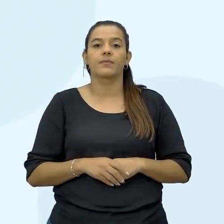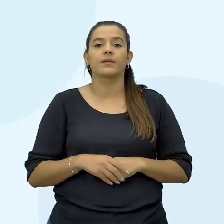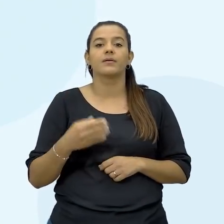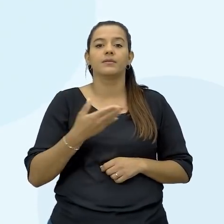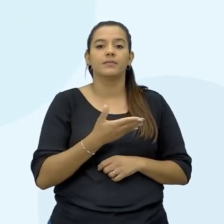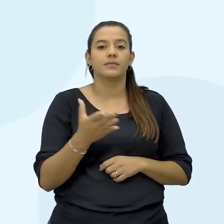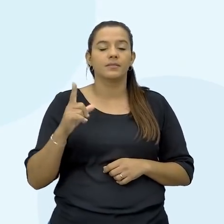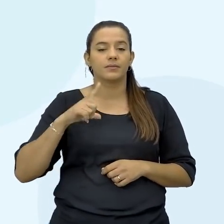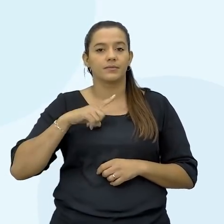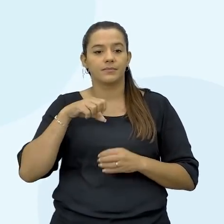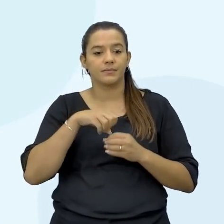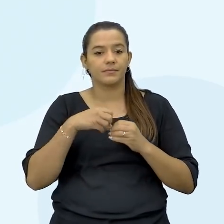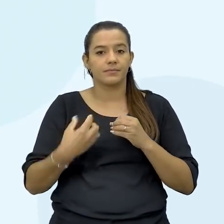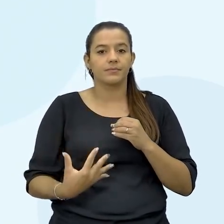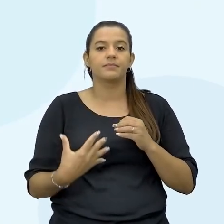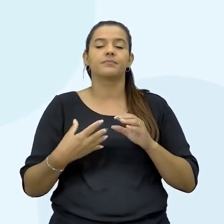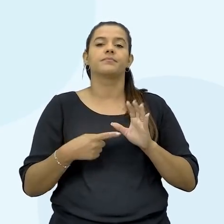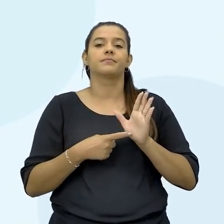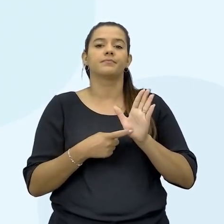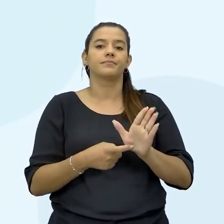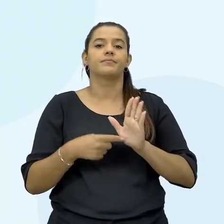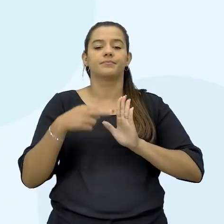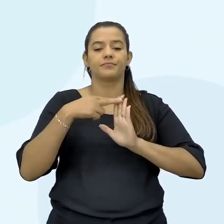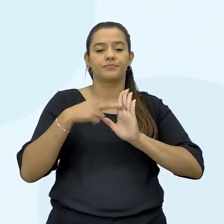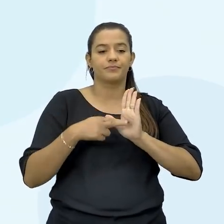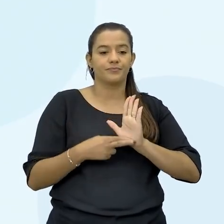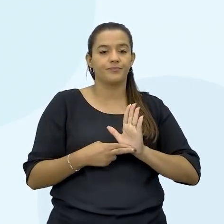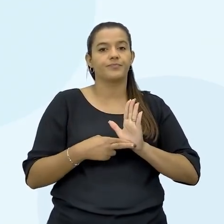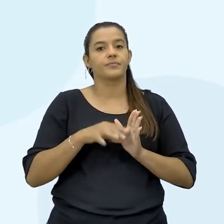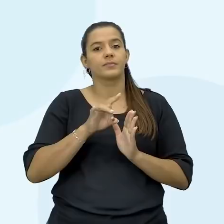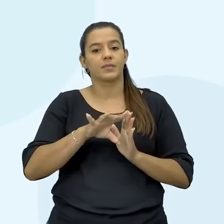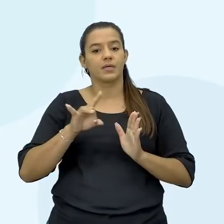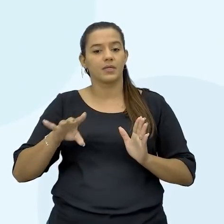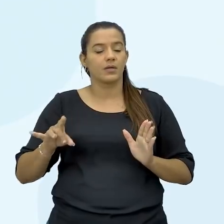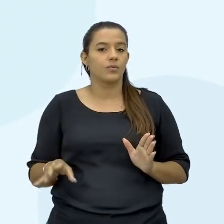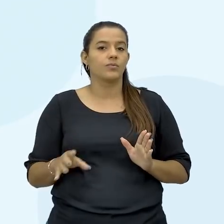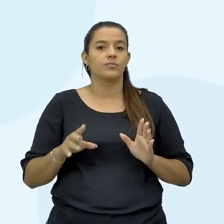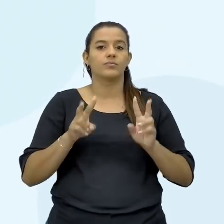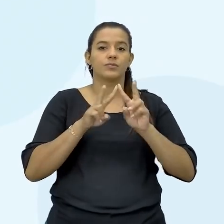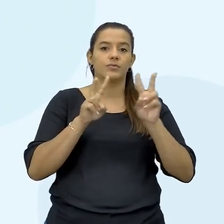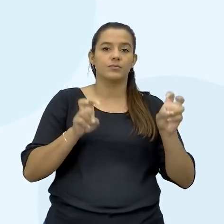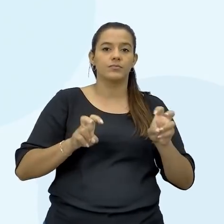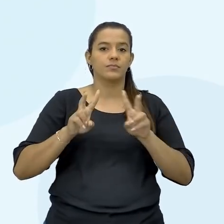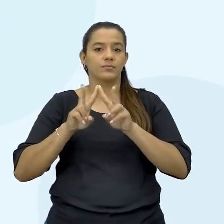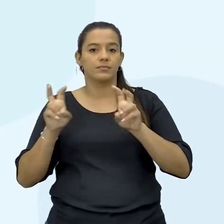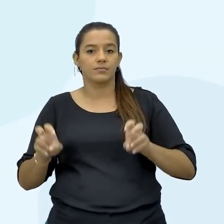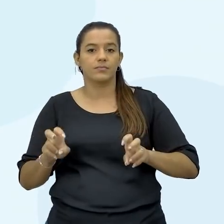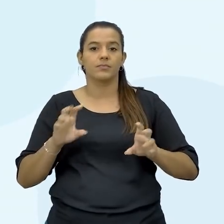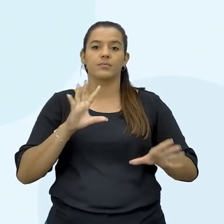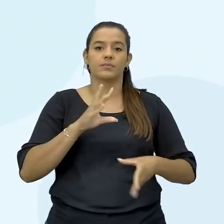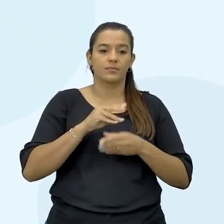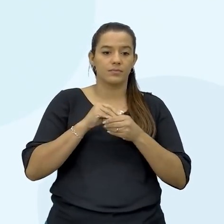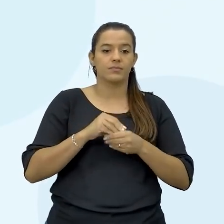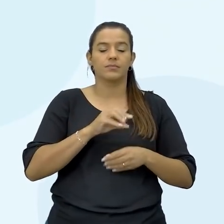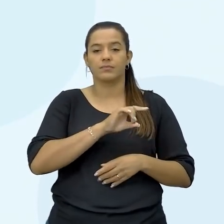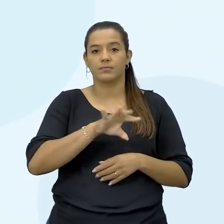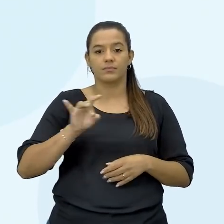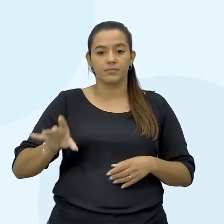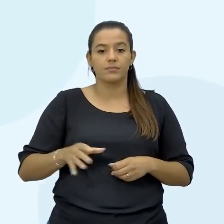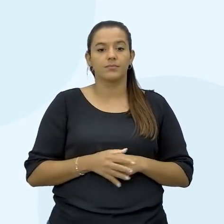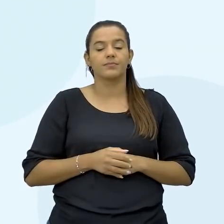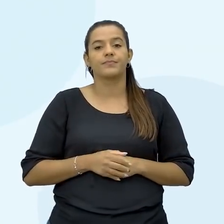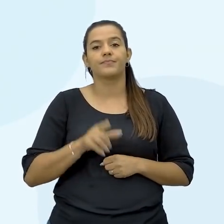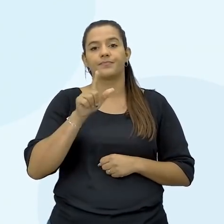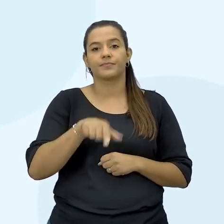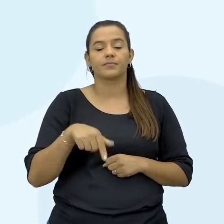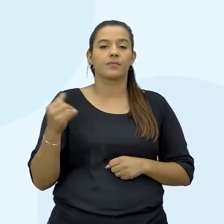em componentes curriculares, que são cada um dos tópicos que compõem cada unidade curricular. Vale